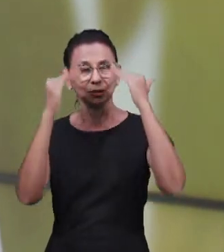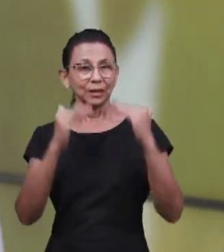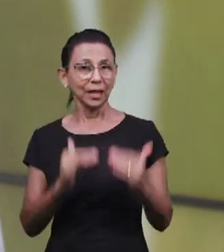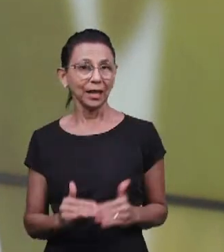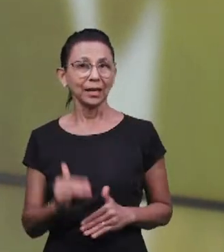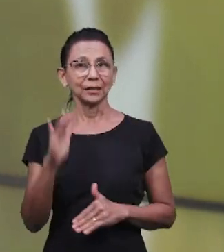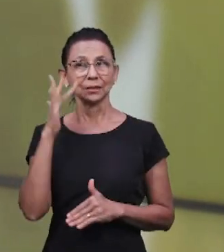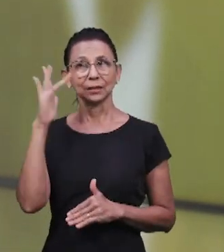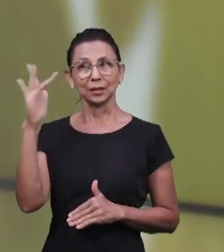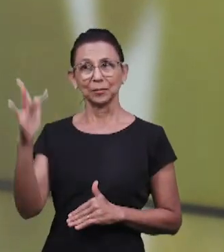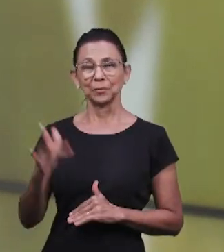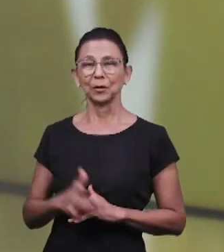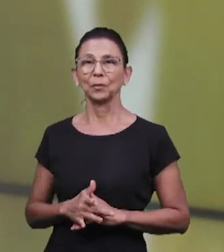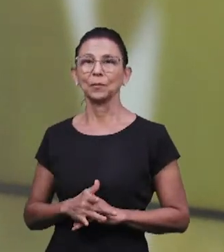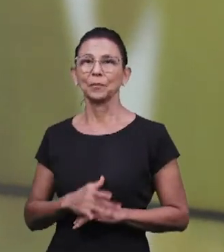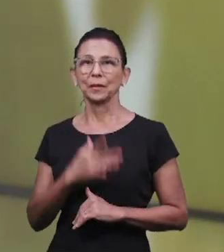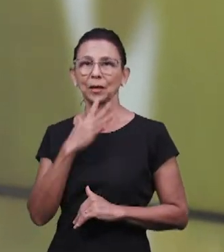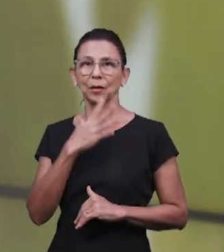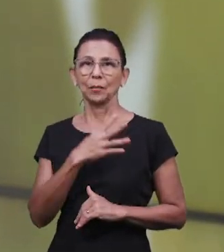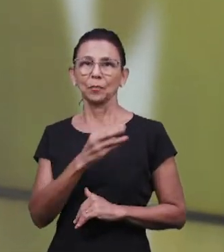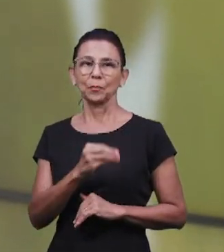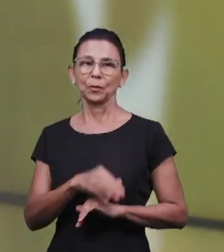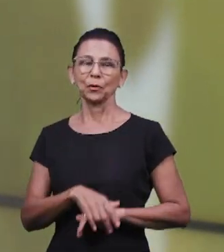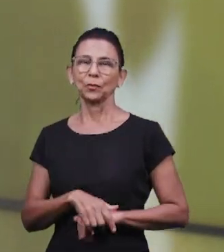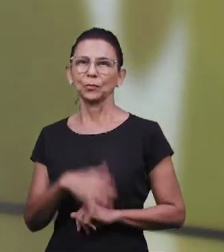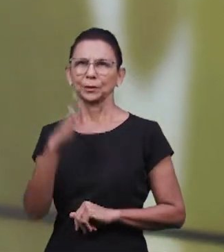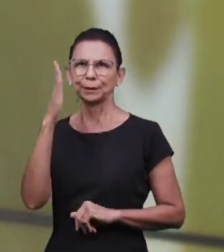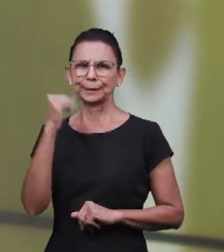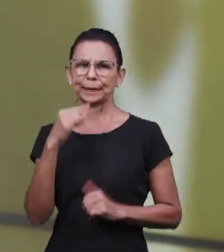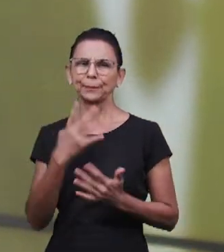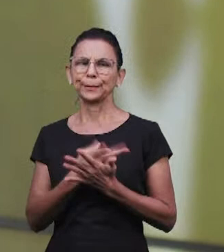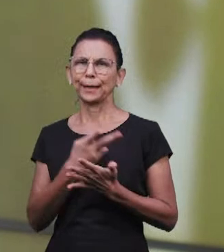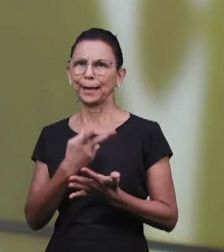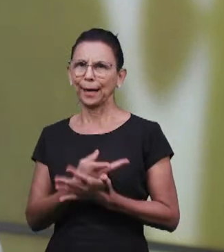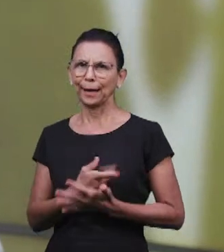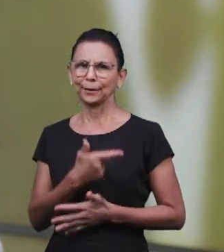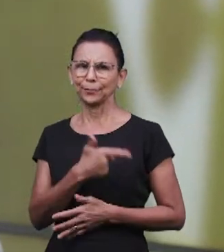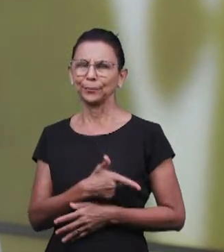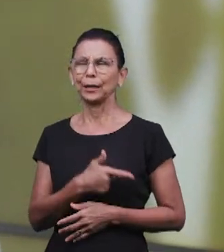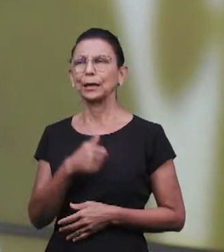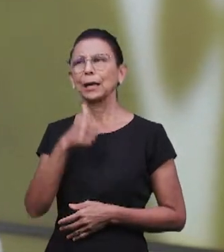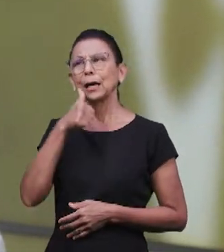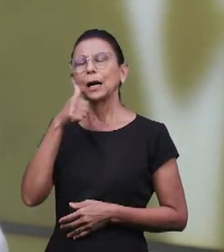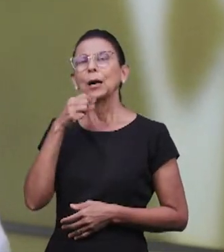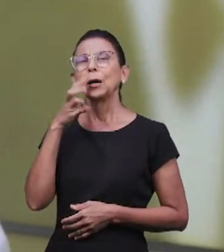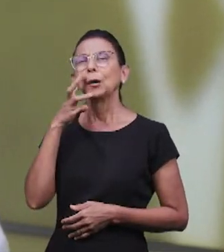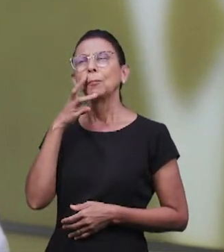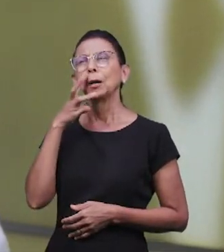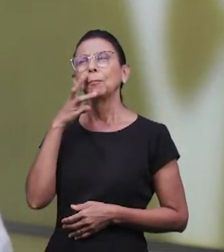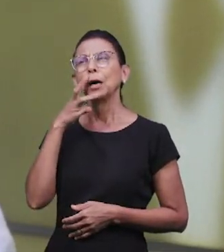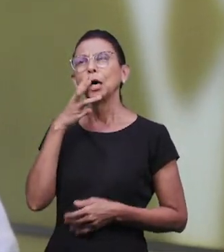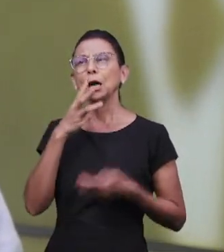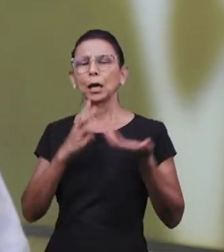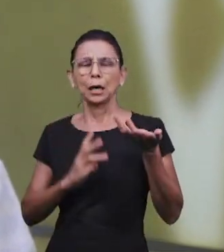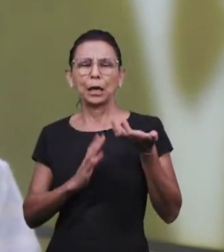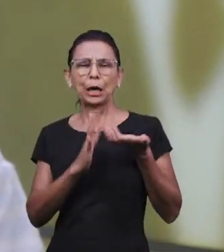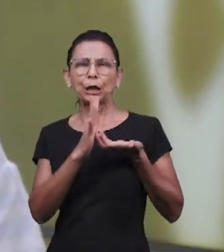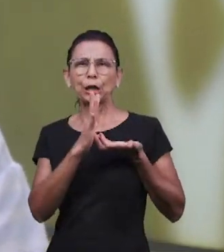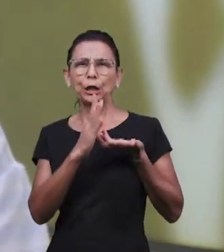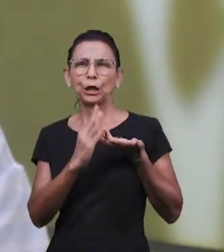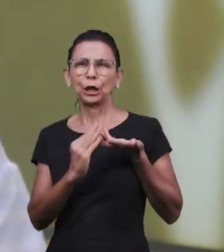do temor. Sendo que hoje em dia, quando ele faz alguma coisa que ele sabe que tá errado, ele vira para mim, mamãe, minha candeia tá vazia, não tá?